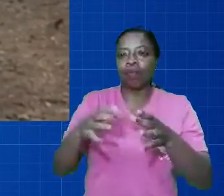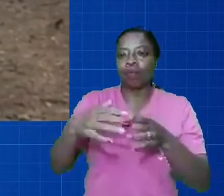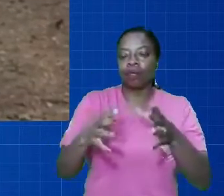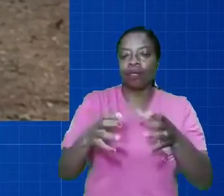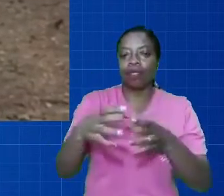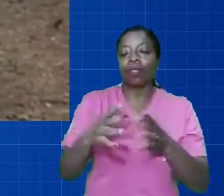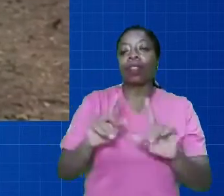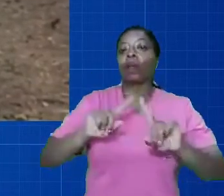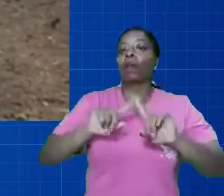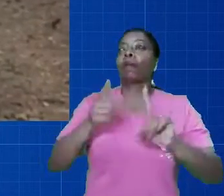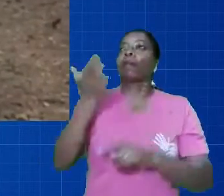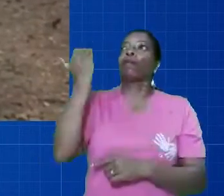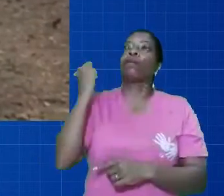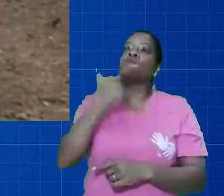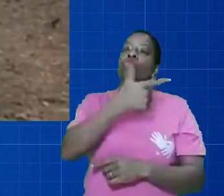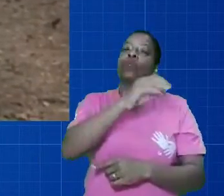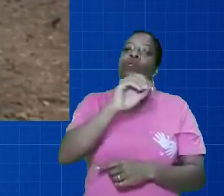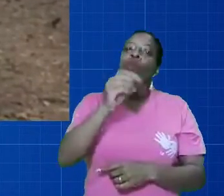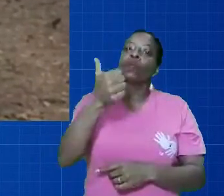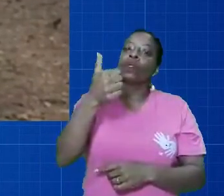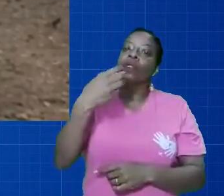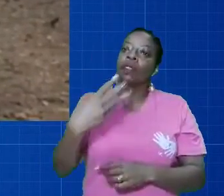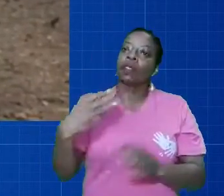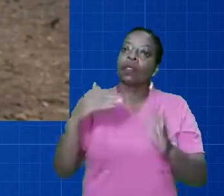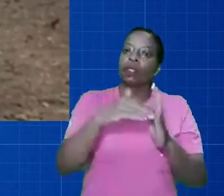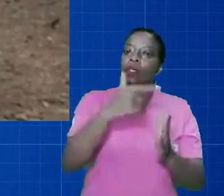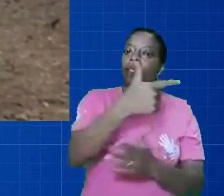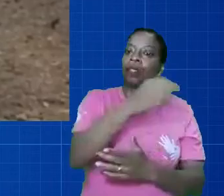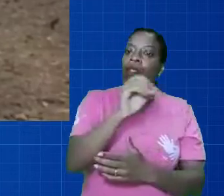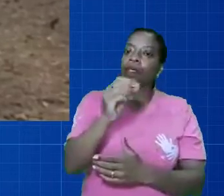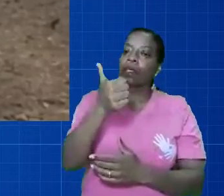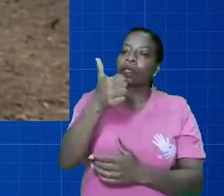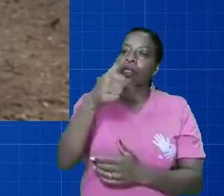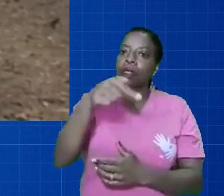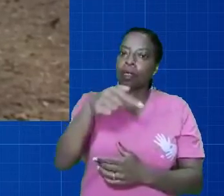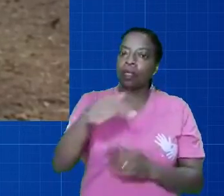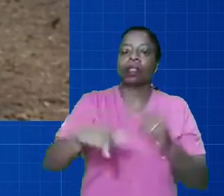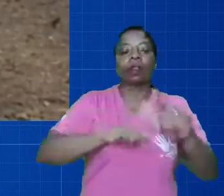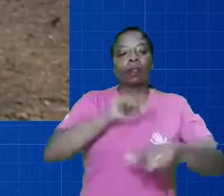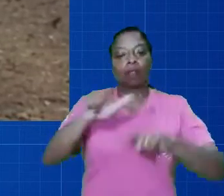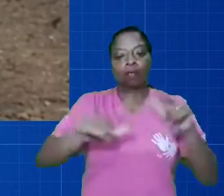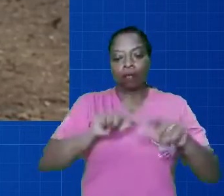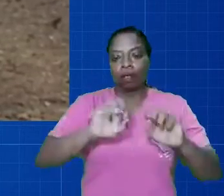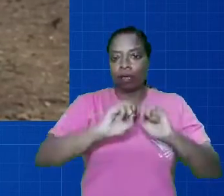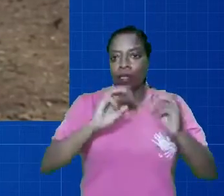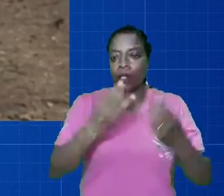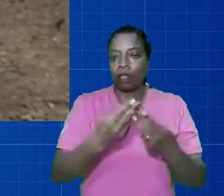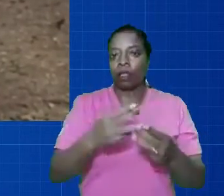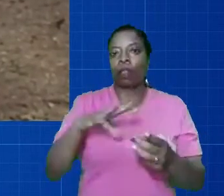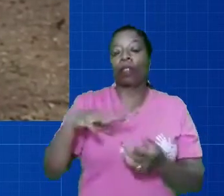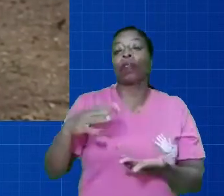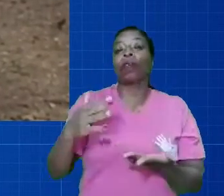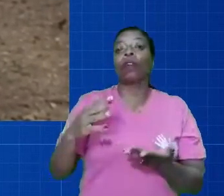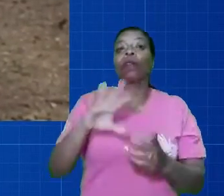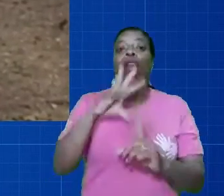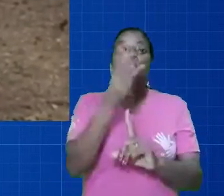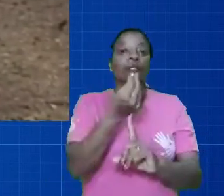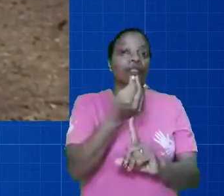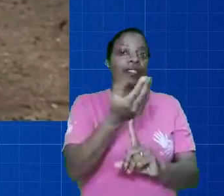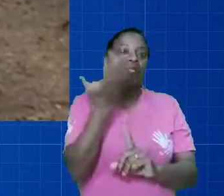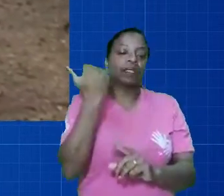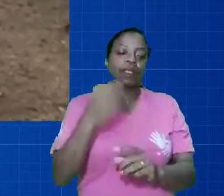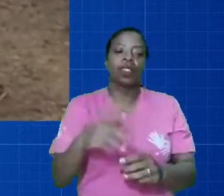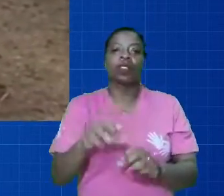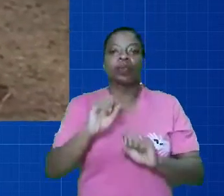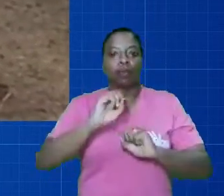no complexo pedagógico trabalhando na oficina de arte. Fui professora de modelagem, de múltiplas linguagens e de teatro.